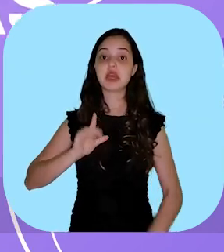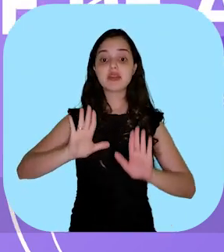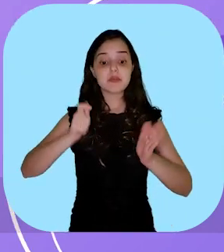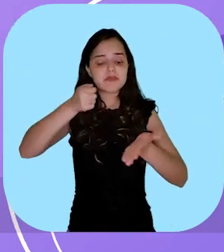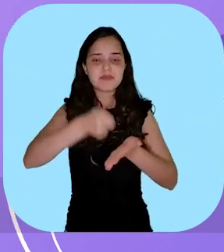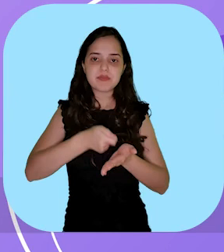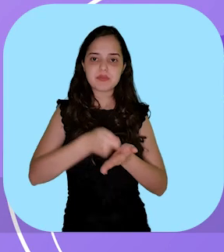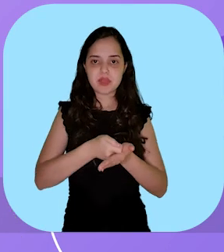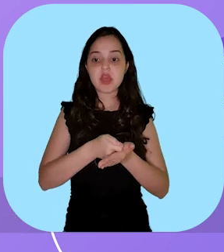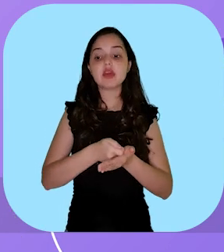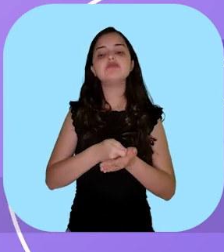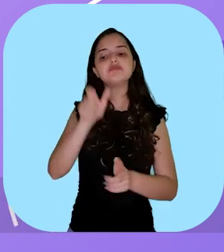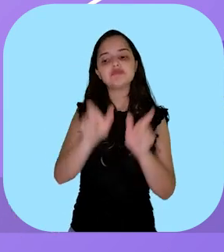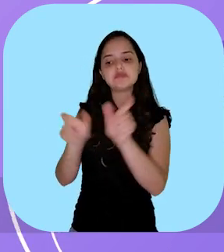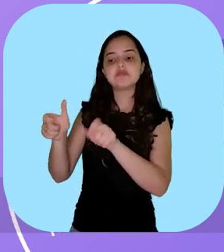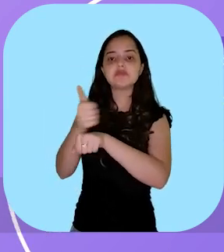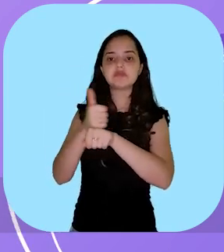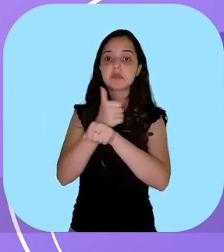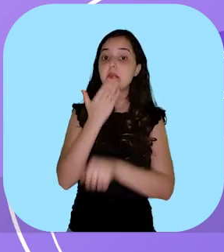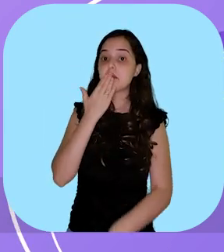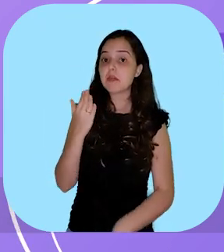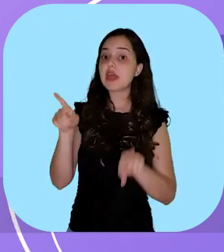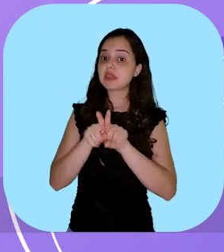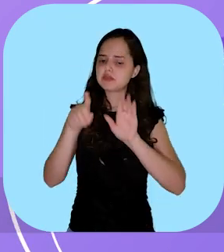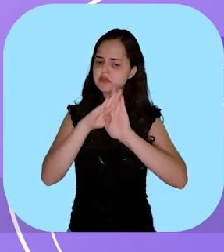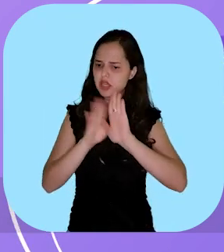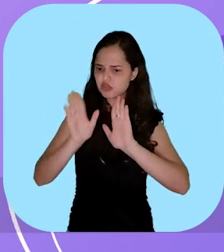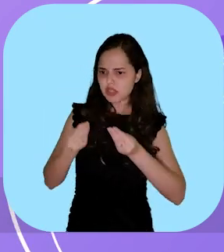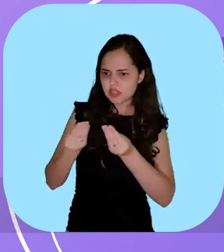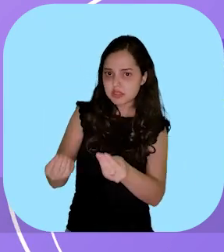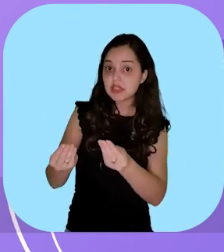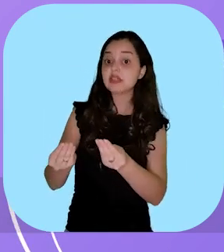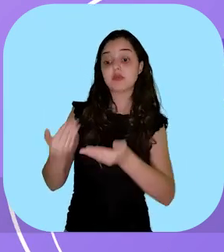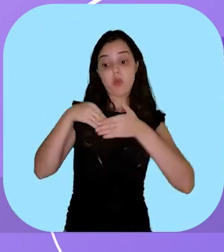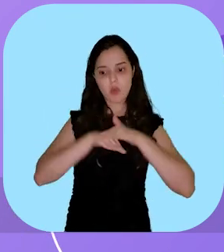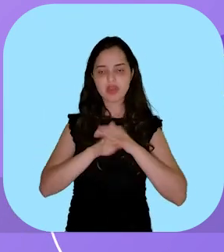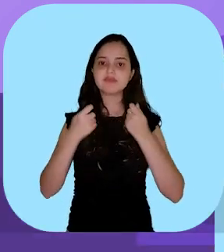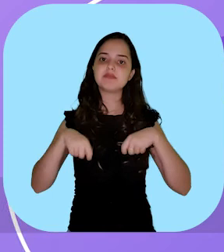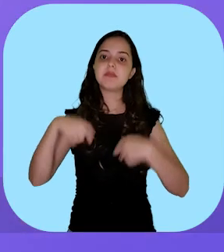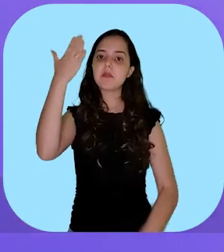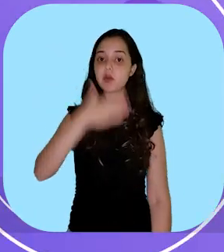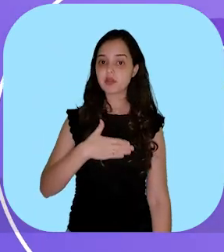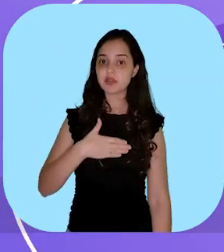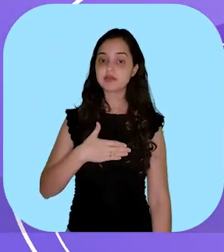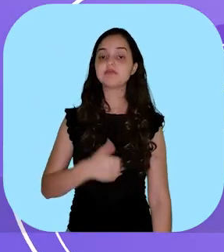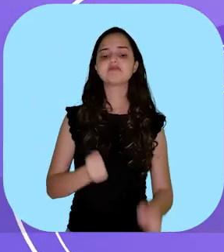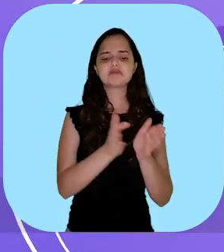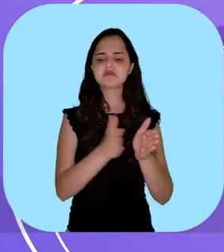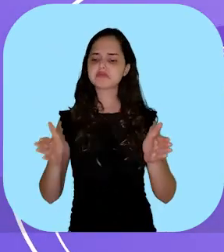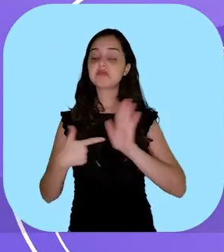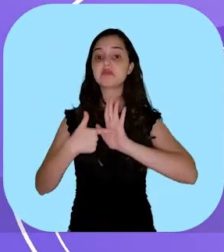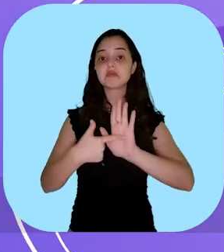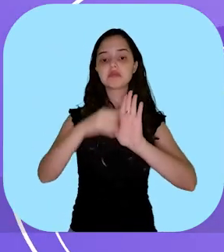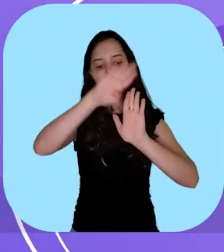É obrigatório que a profissional solicite e guarde o protocolo de entrega do documento. O prazo de validade deve